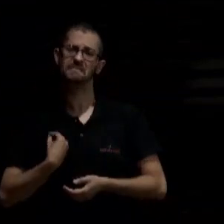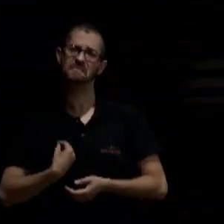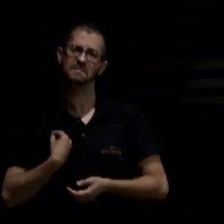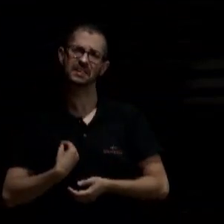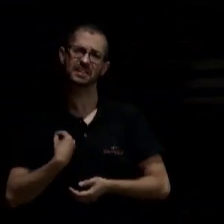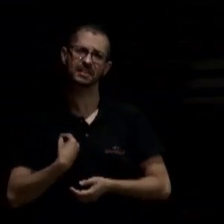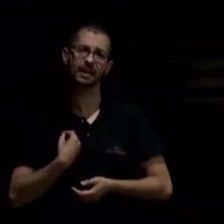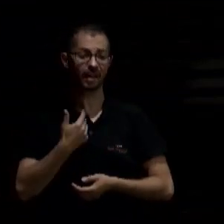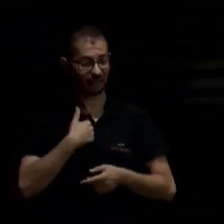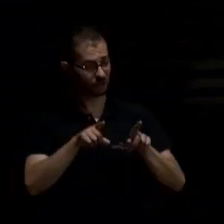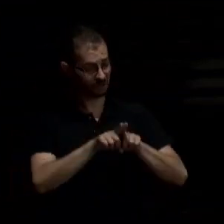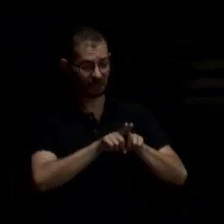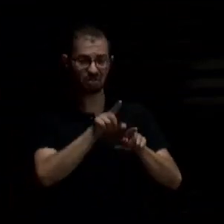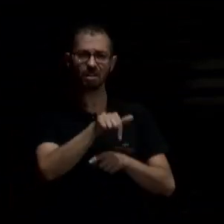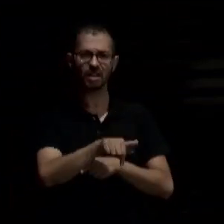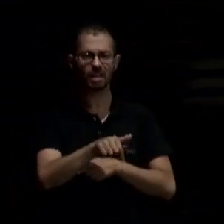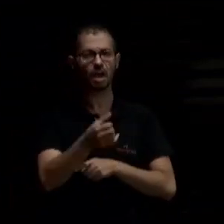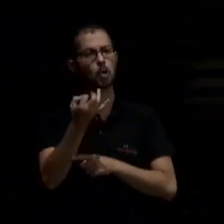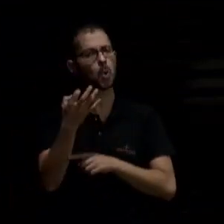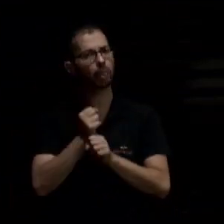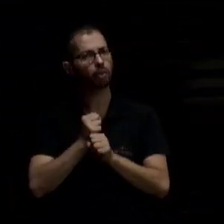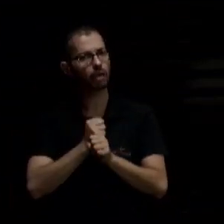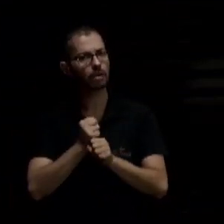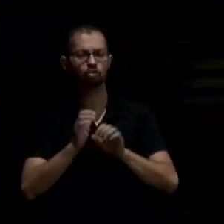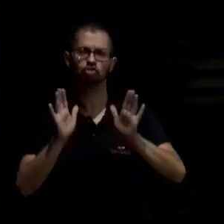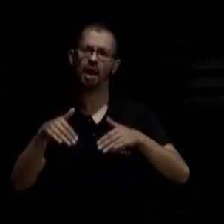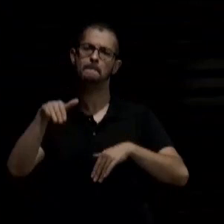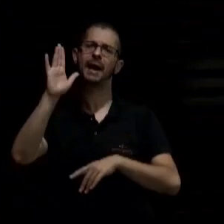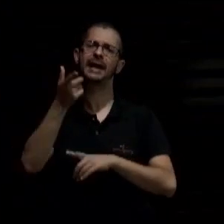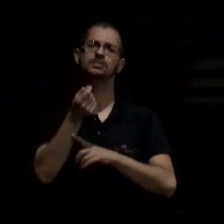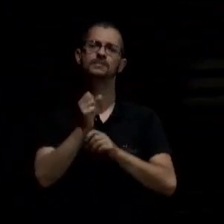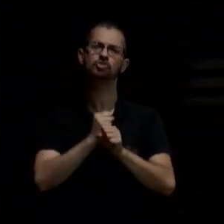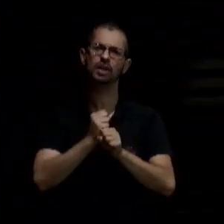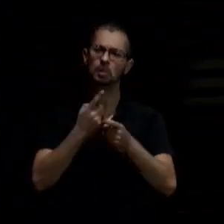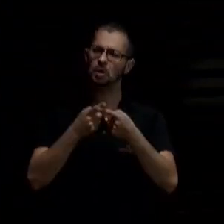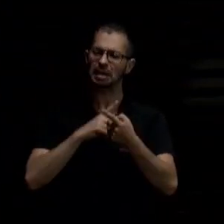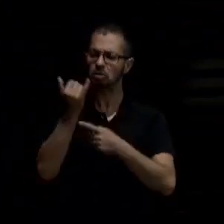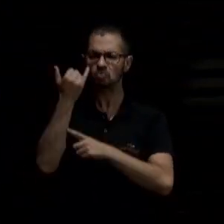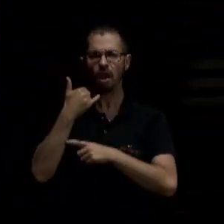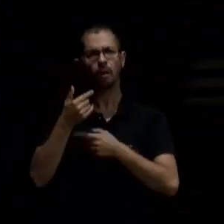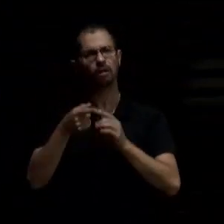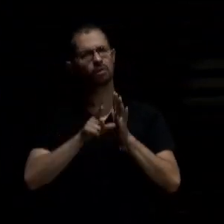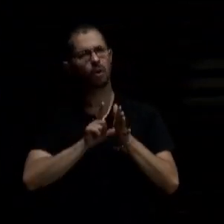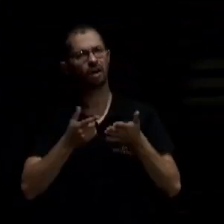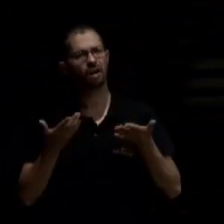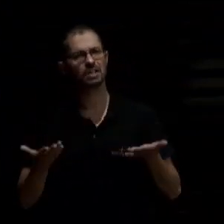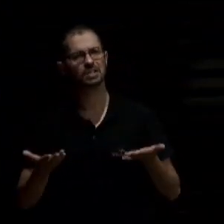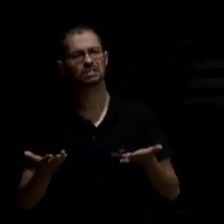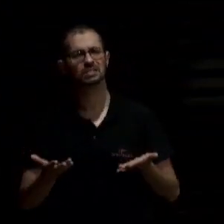sou daqui. Há quanto tempo você é daqui? Há mais de 20 anos. E por que você não me contou isso antes?